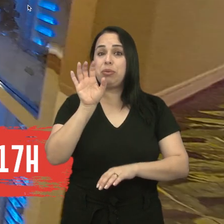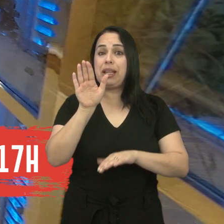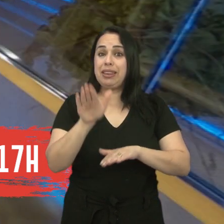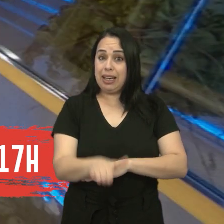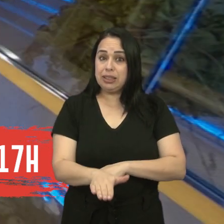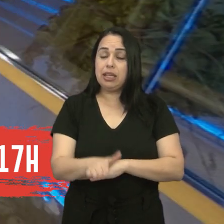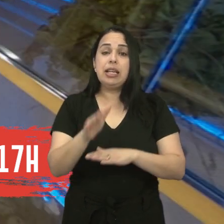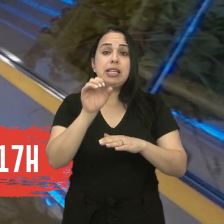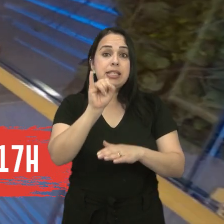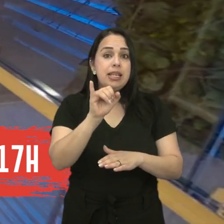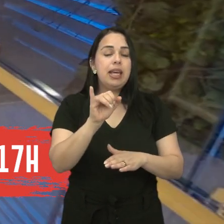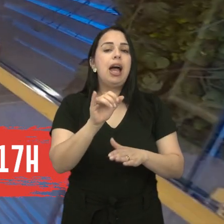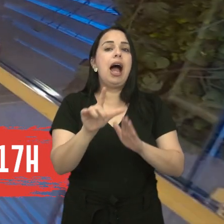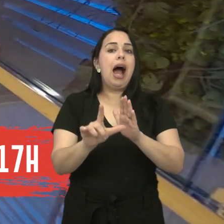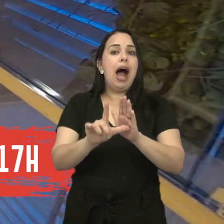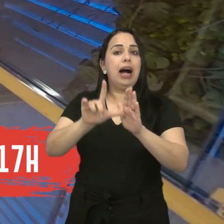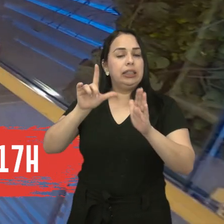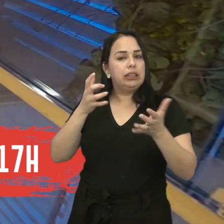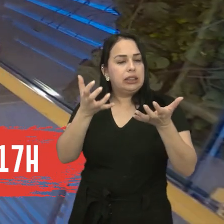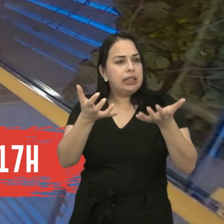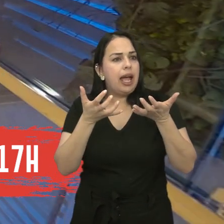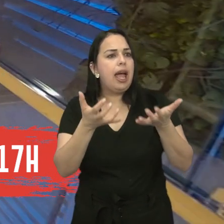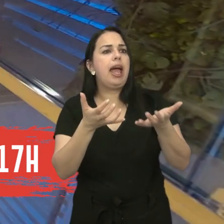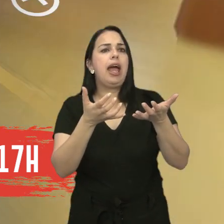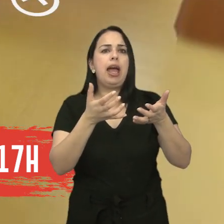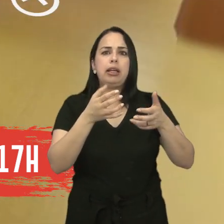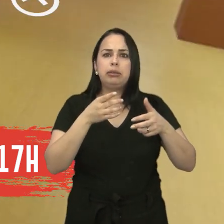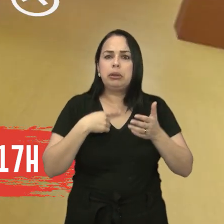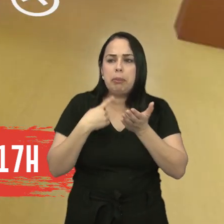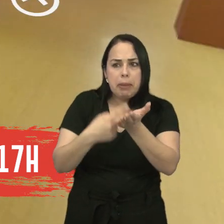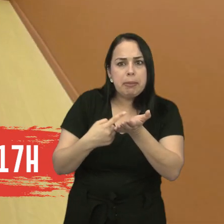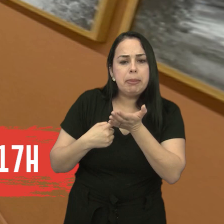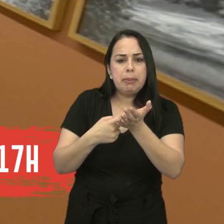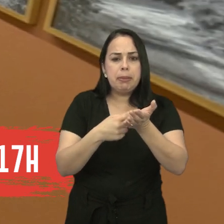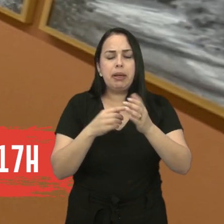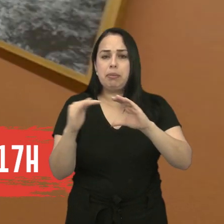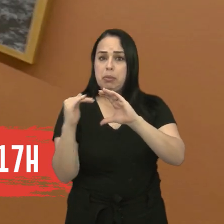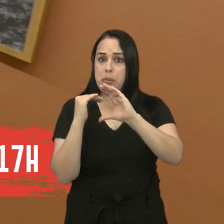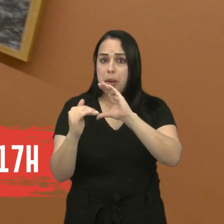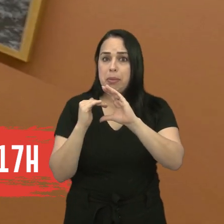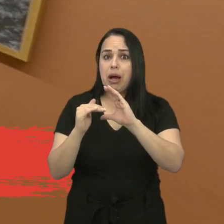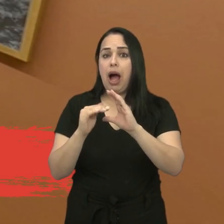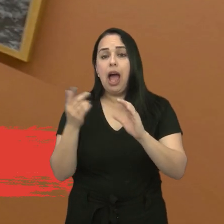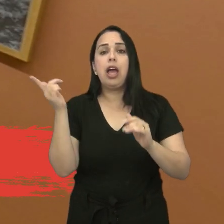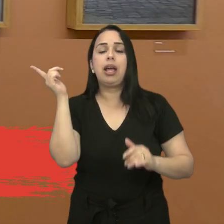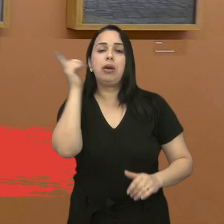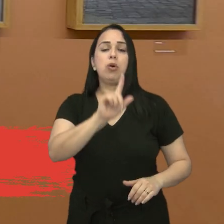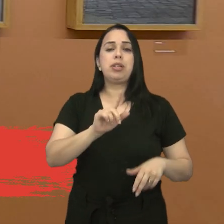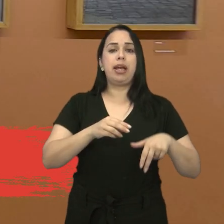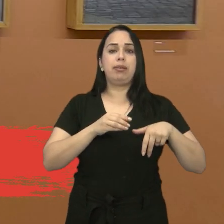que queiram uma visita guiada precisam marcar dia e horário com antecedência pelo e-mail